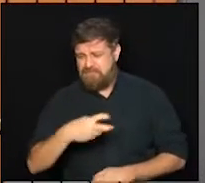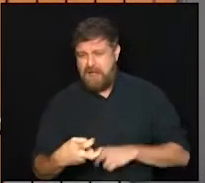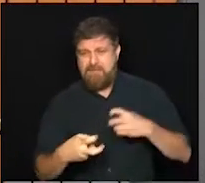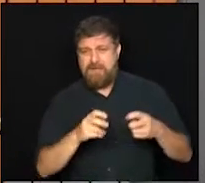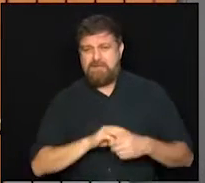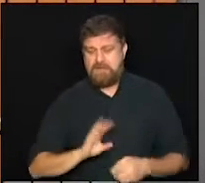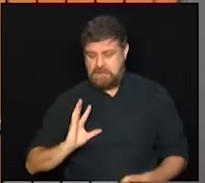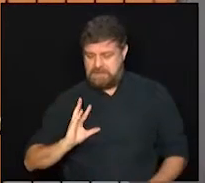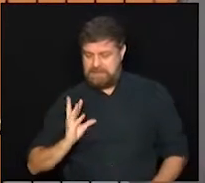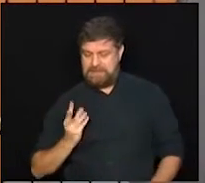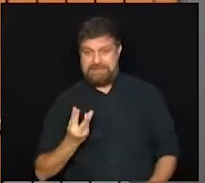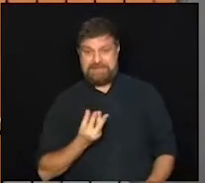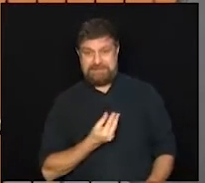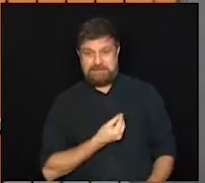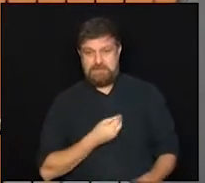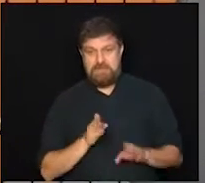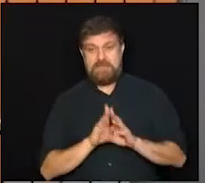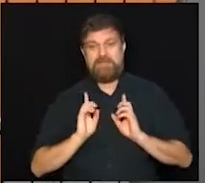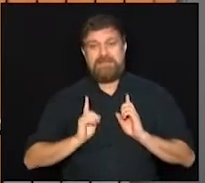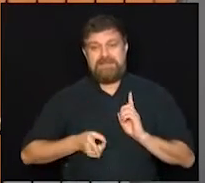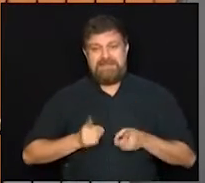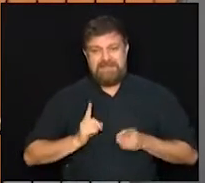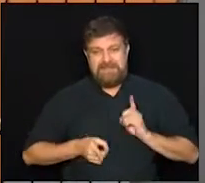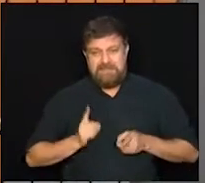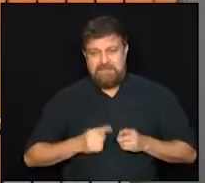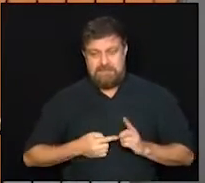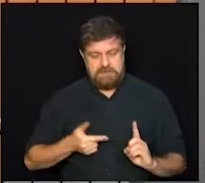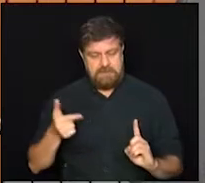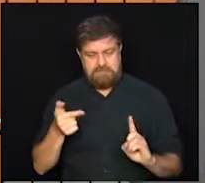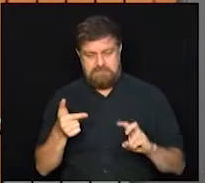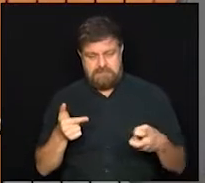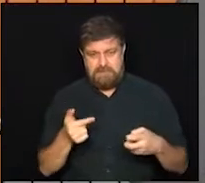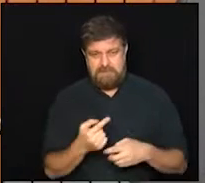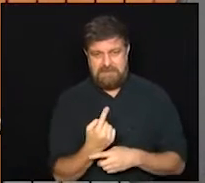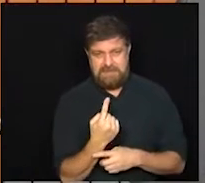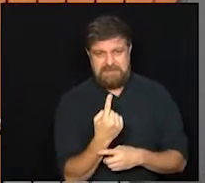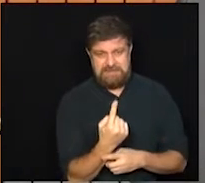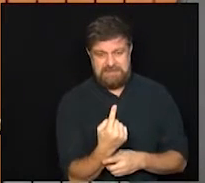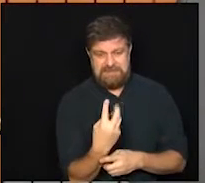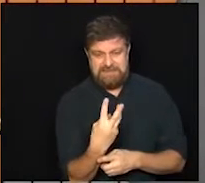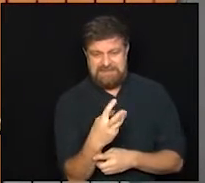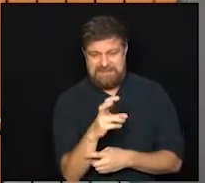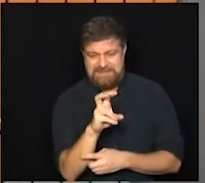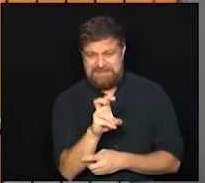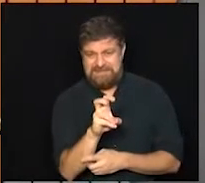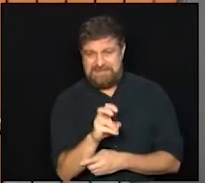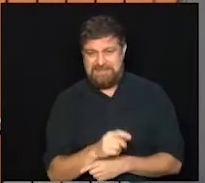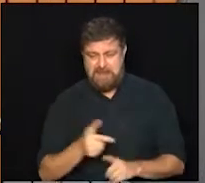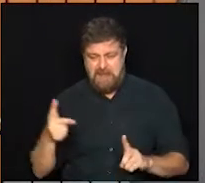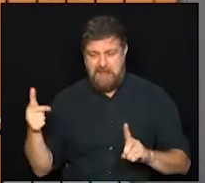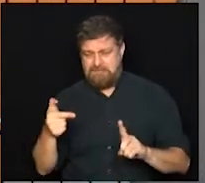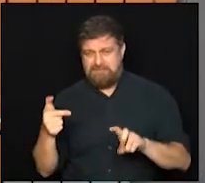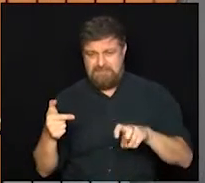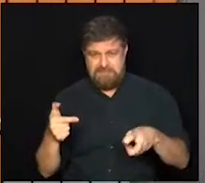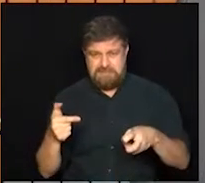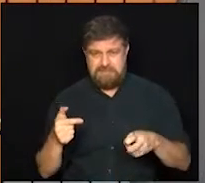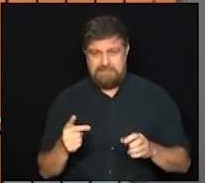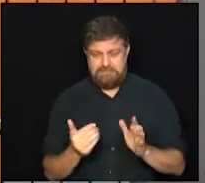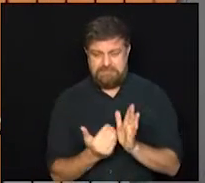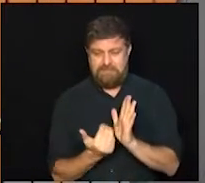transexuais travestis. Em 2020, foram 175 assassinatos, um aumento